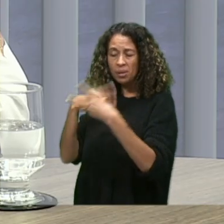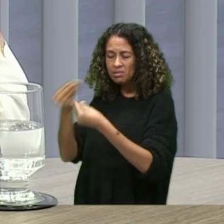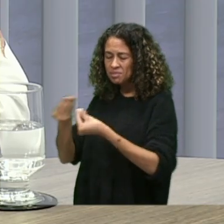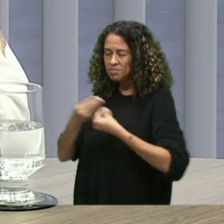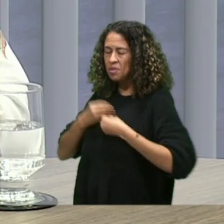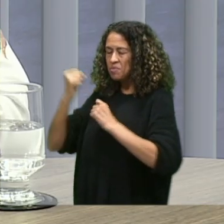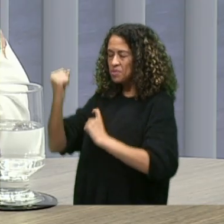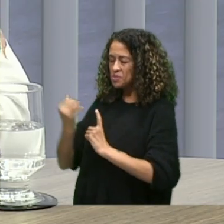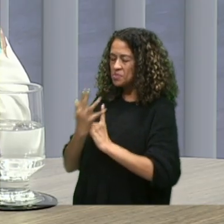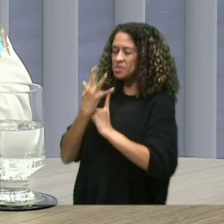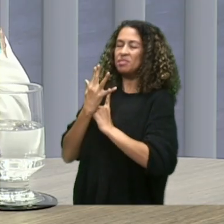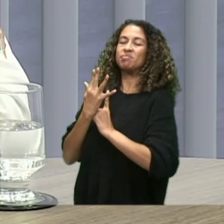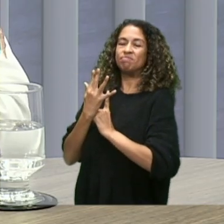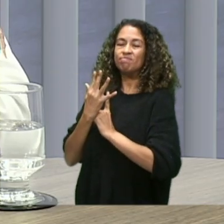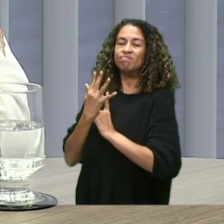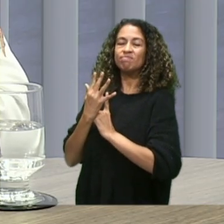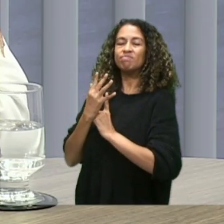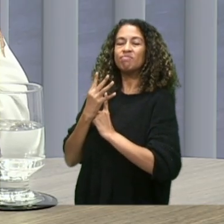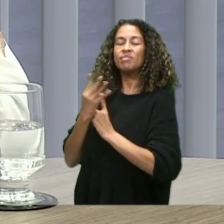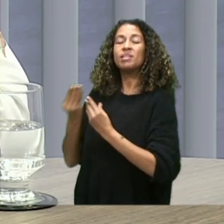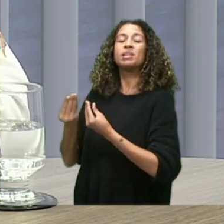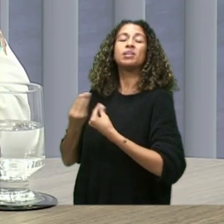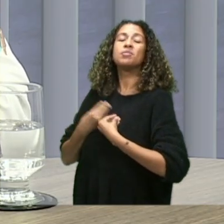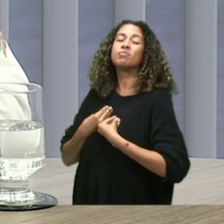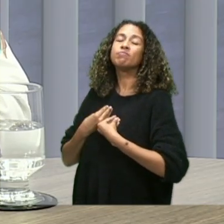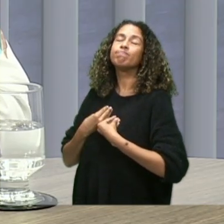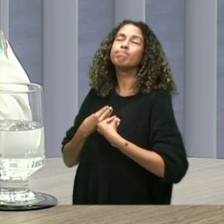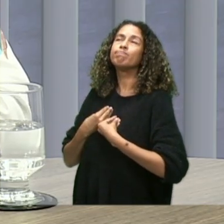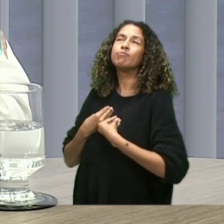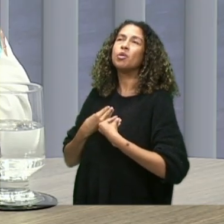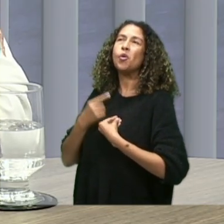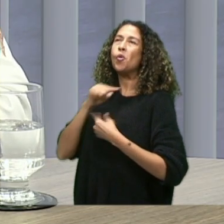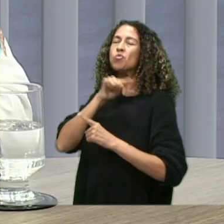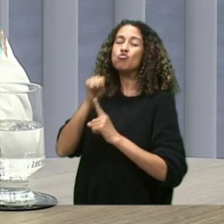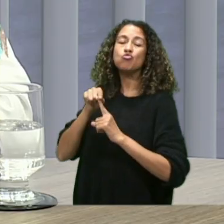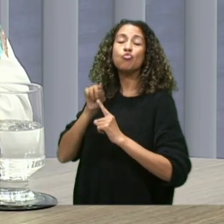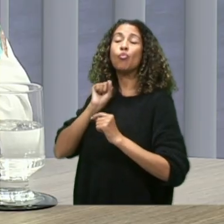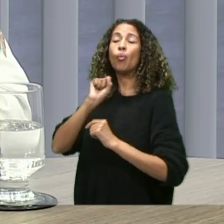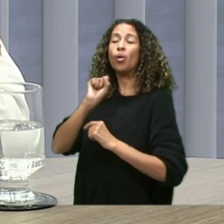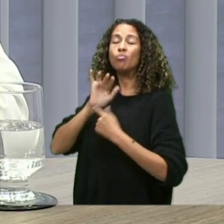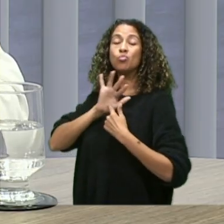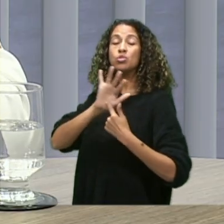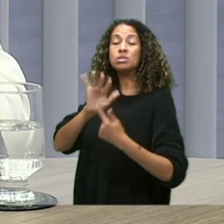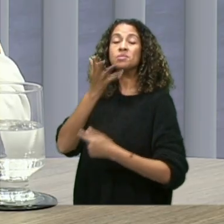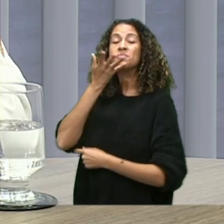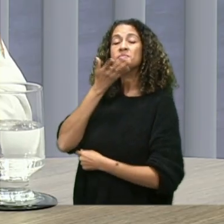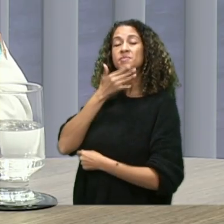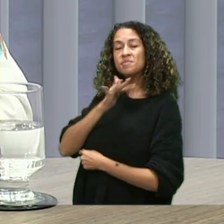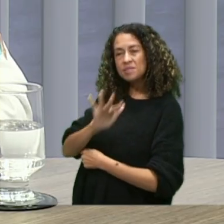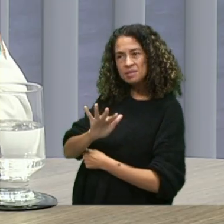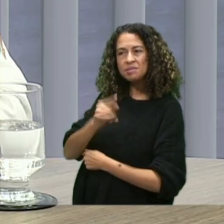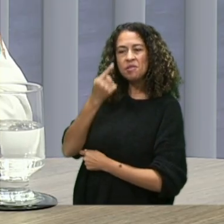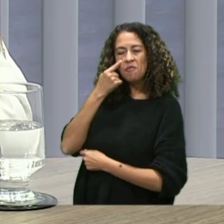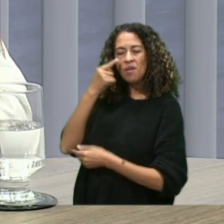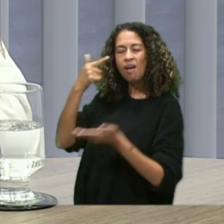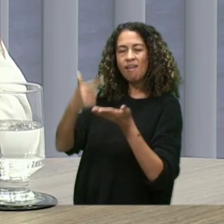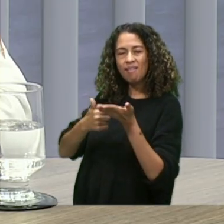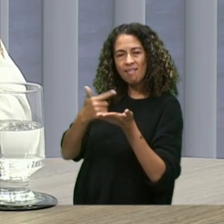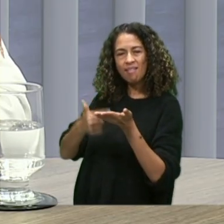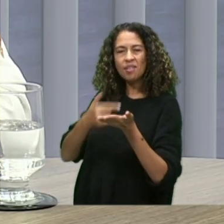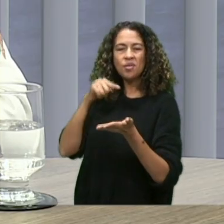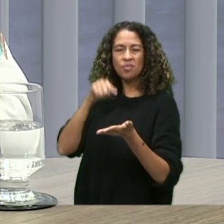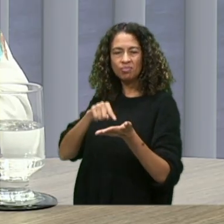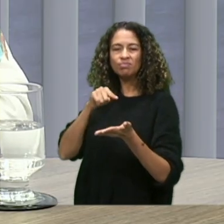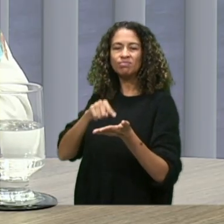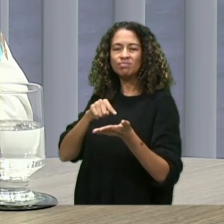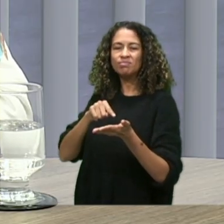inspiração, e ela veio assim para mostrar para as outras crianças que vão ter acesso ao livro a importância